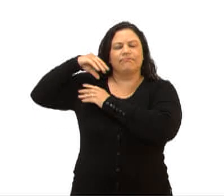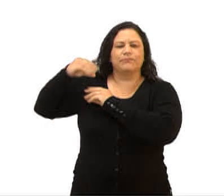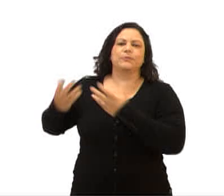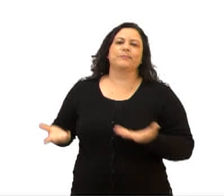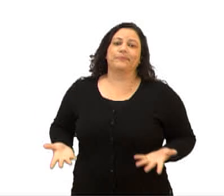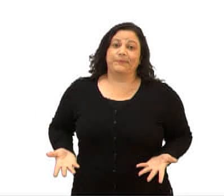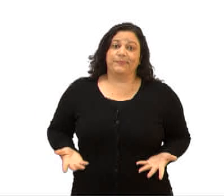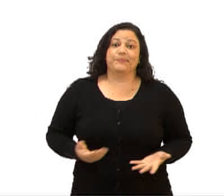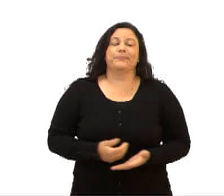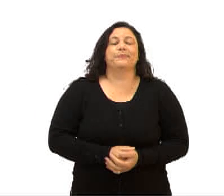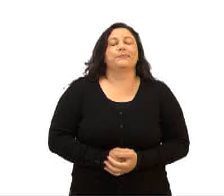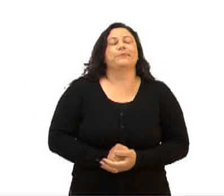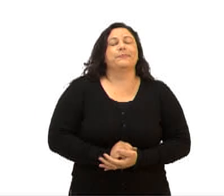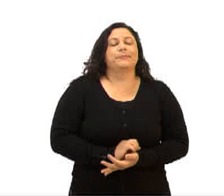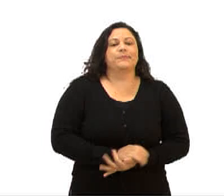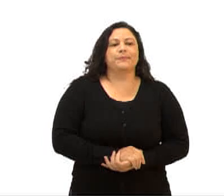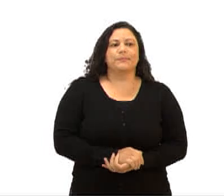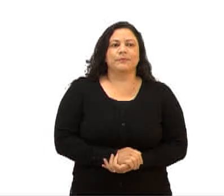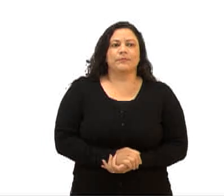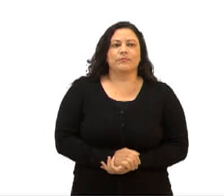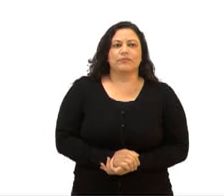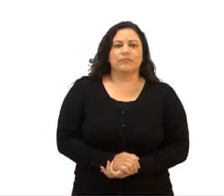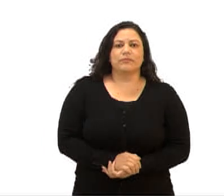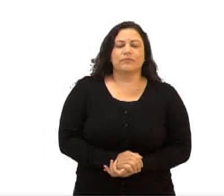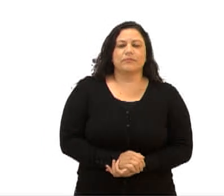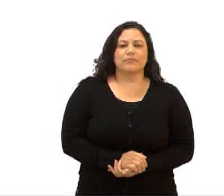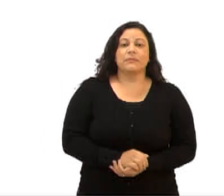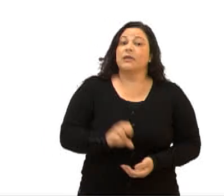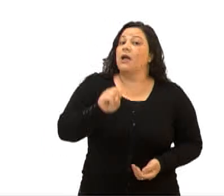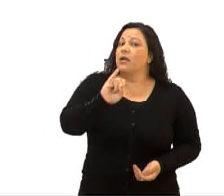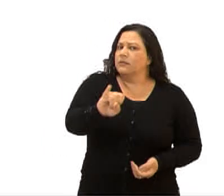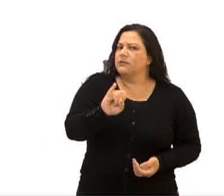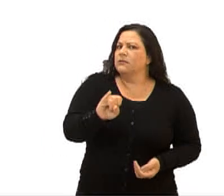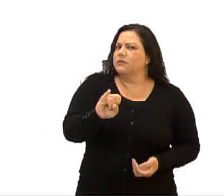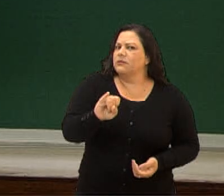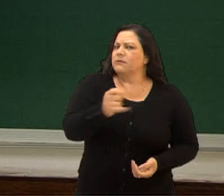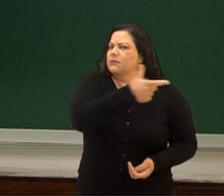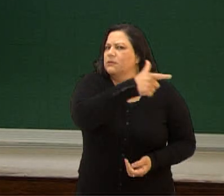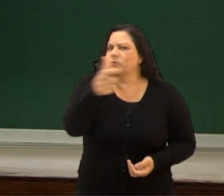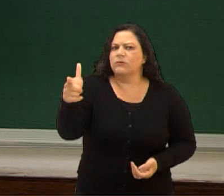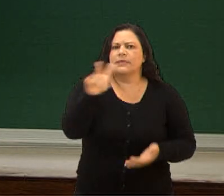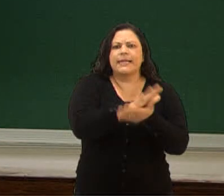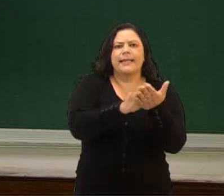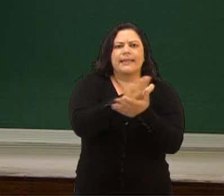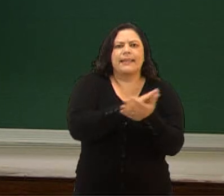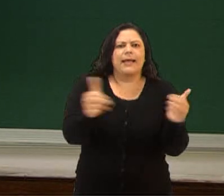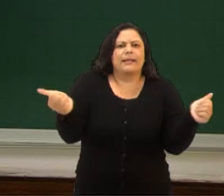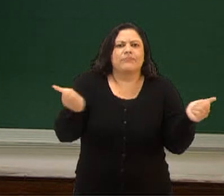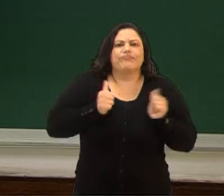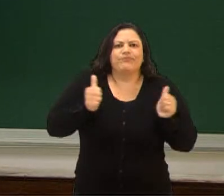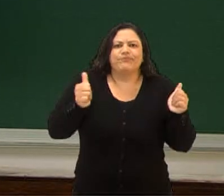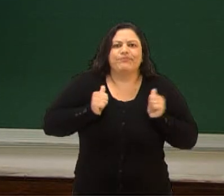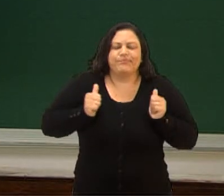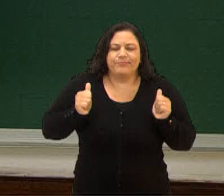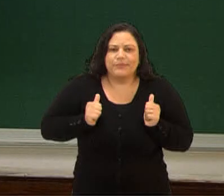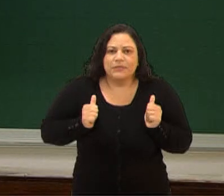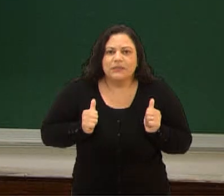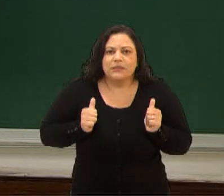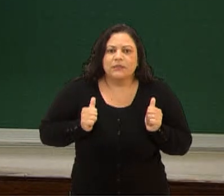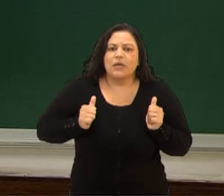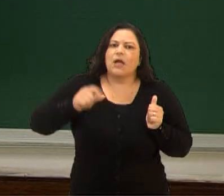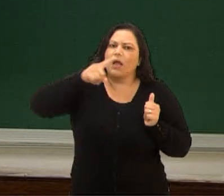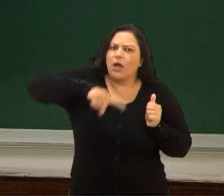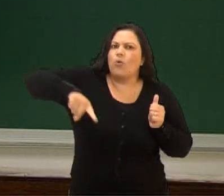you will likely think of mischief. Se você não tem nada para fazer, provavelmente você fará